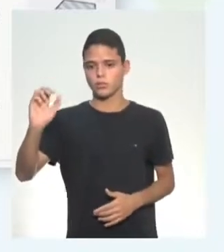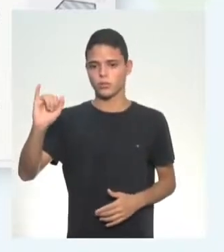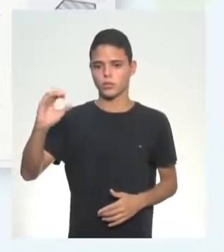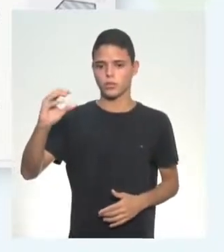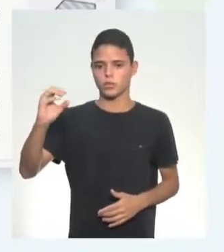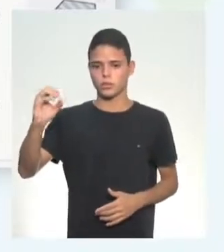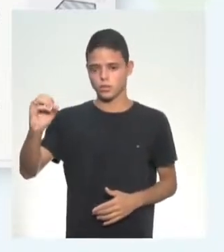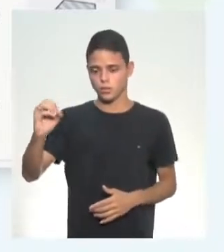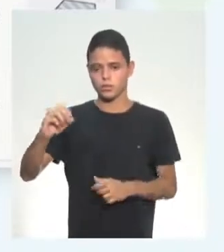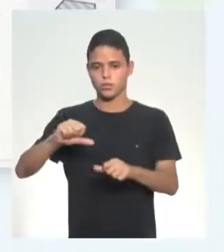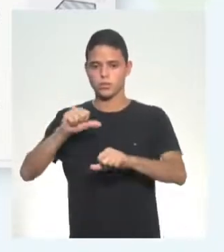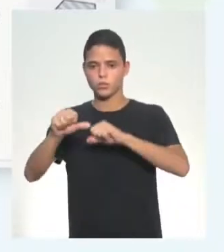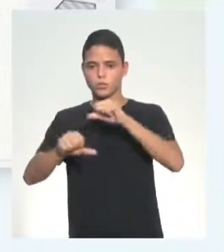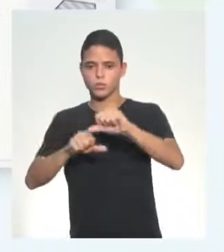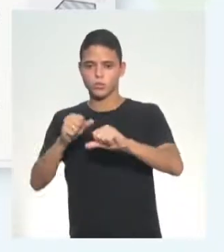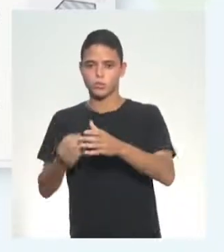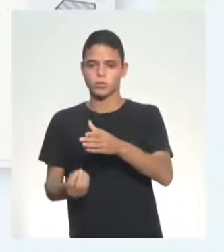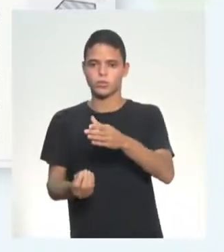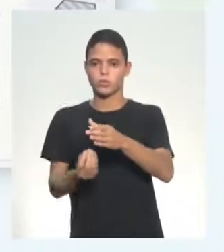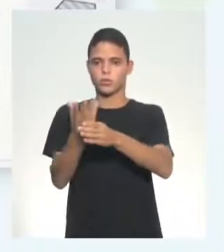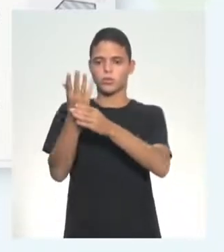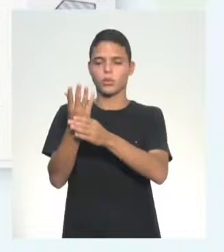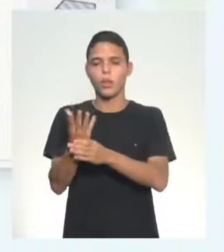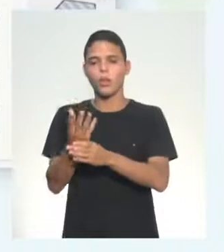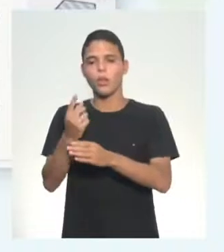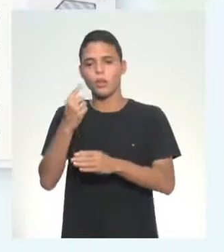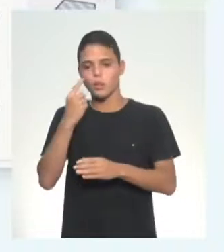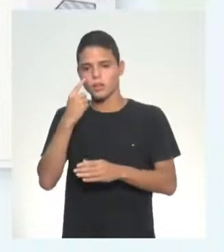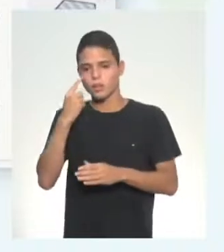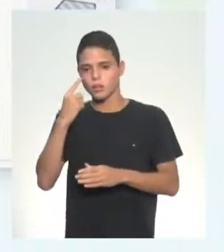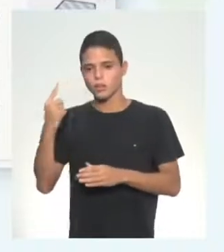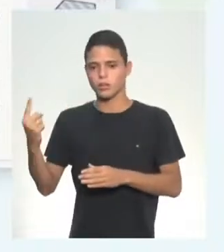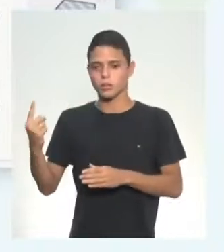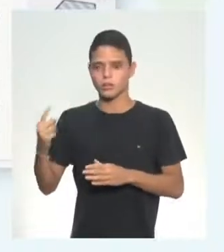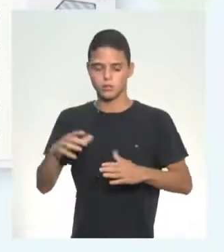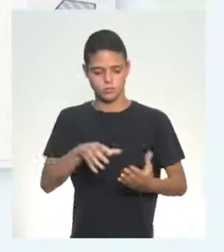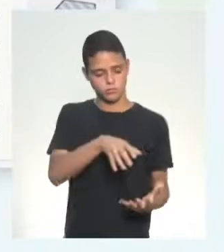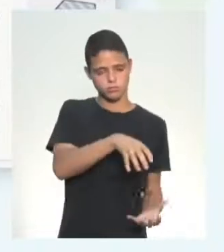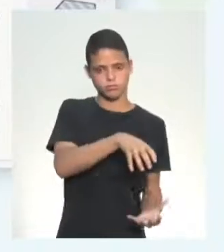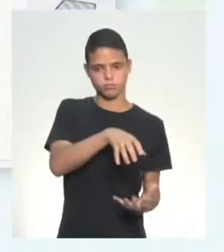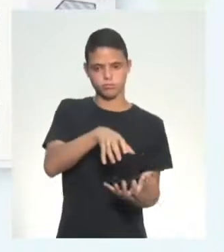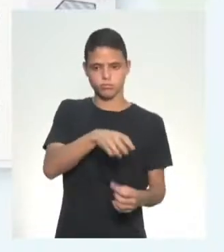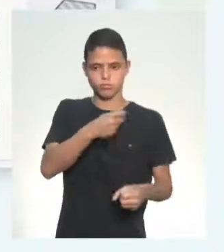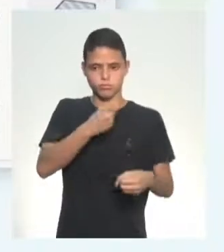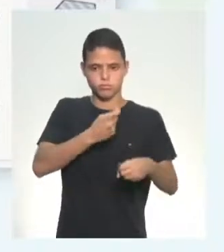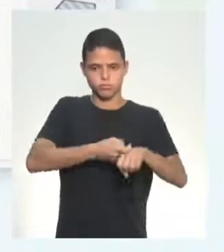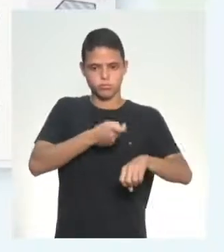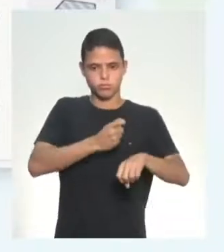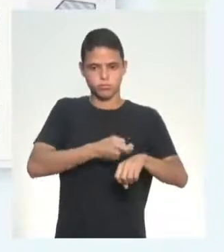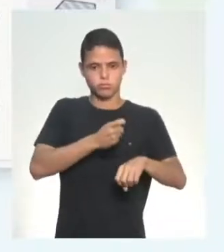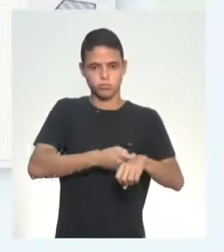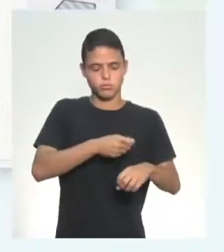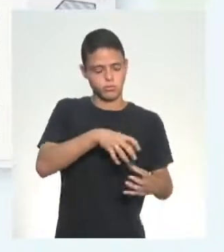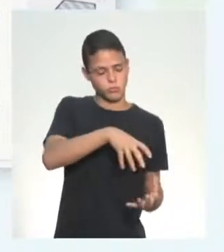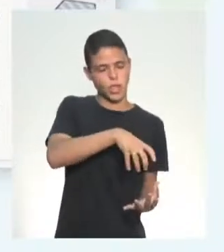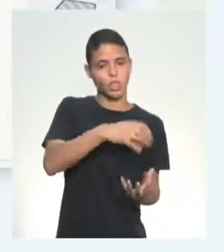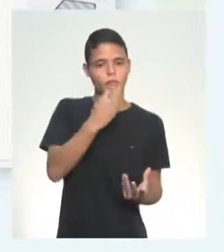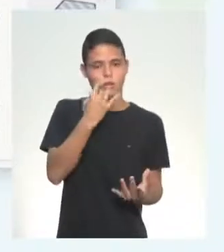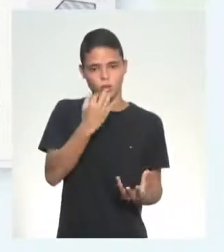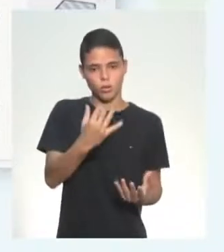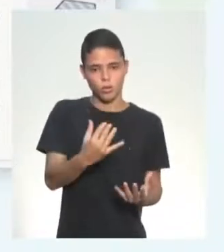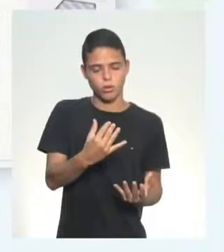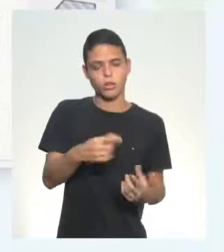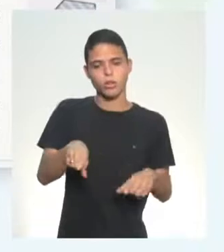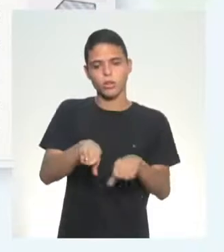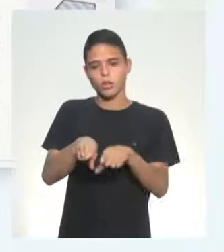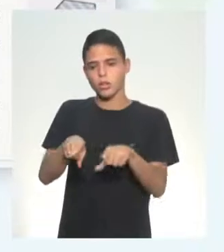em orifício. Então veja que eu tenho uma peça agora sólida, está aqui colorida, e tenho essa peça que